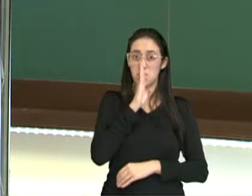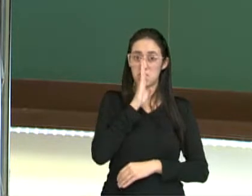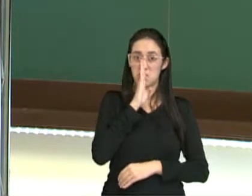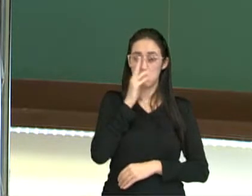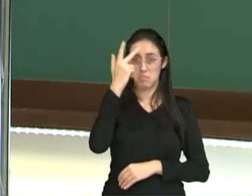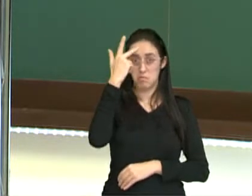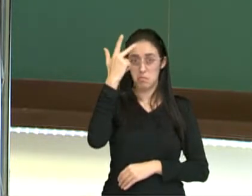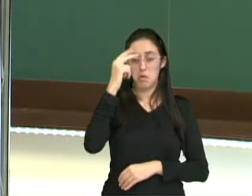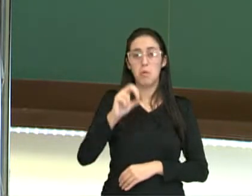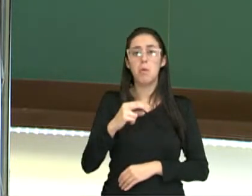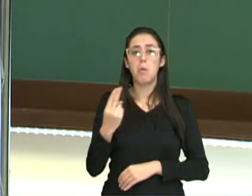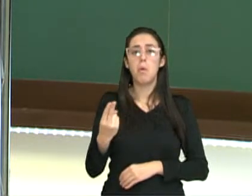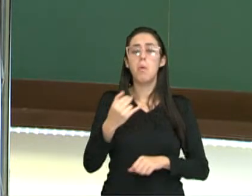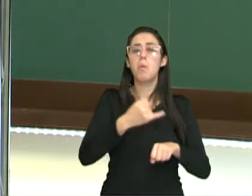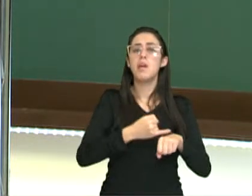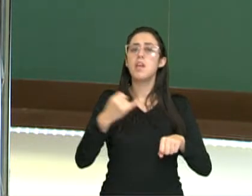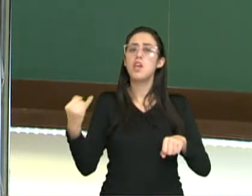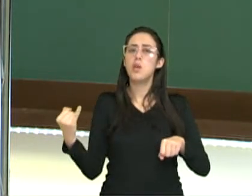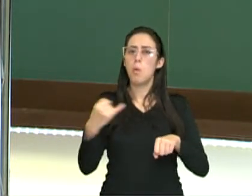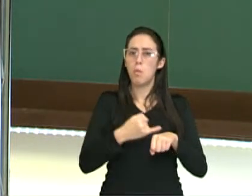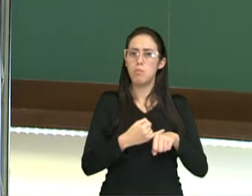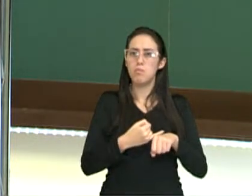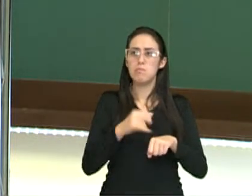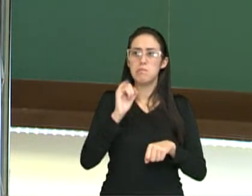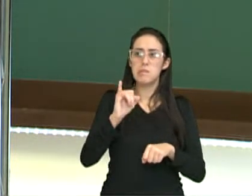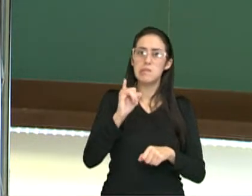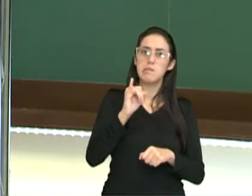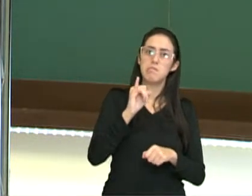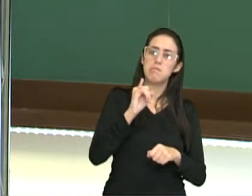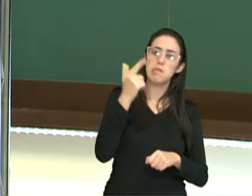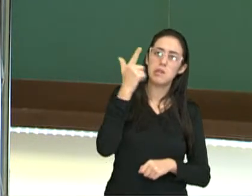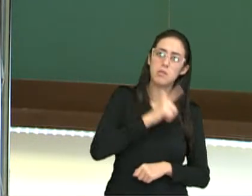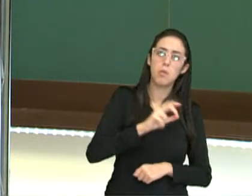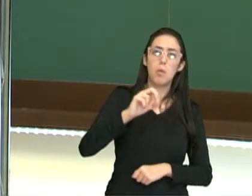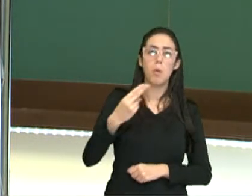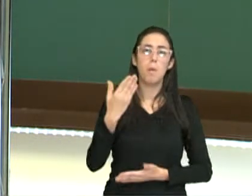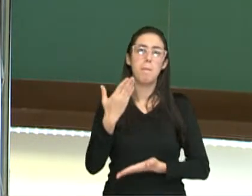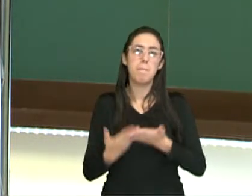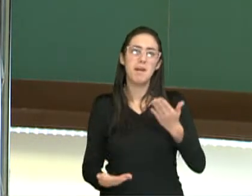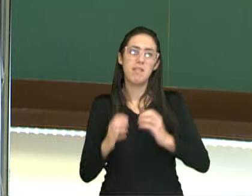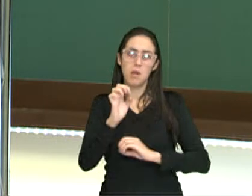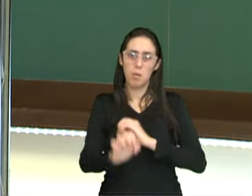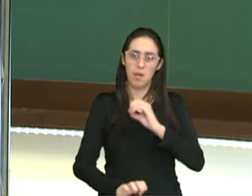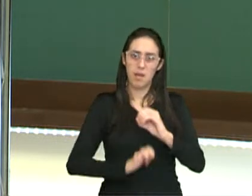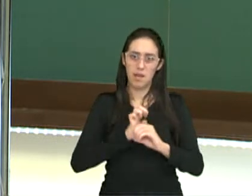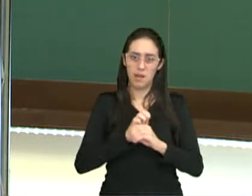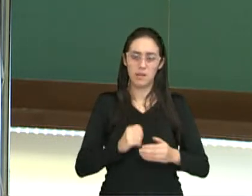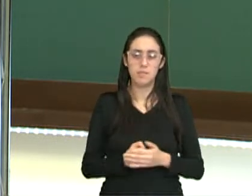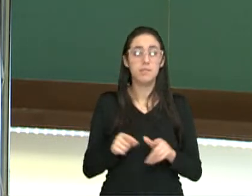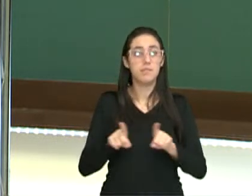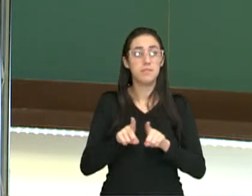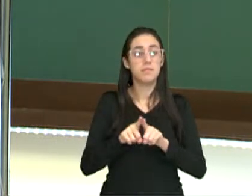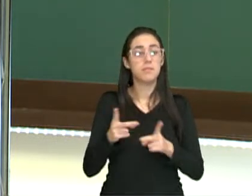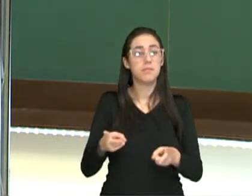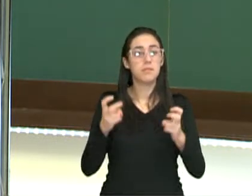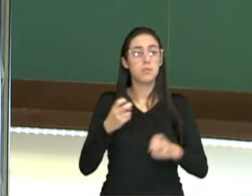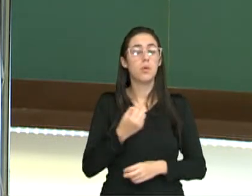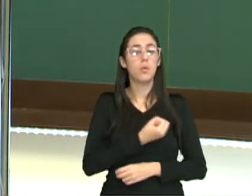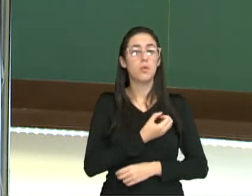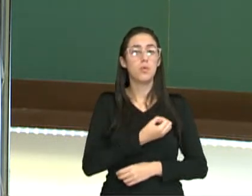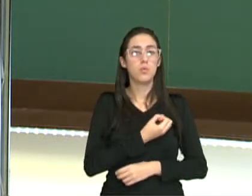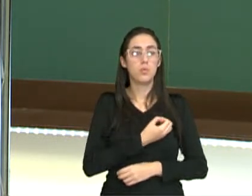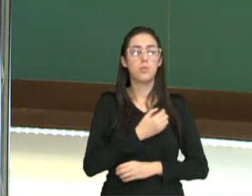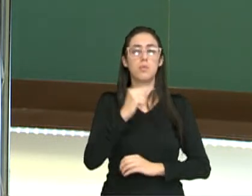íon. O que significa ser um íon? Se ganhou ou perdeu elétrons nessa história. Identificar o número atômico do elemento químico para aí a